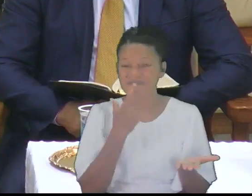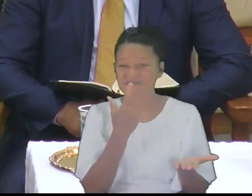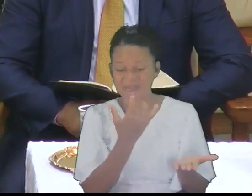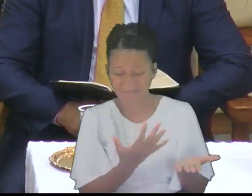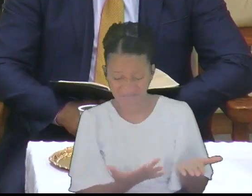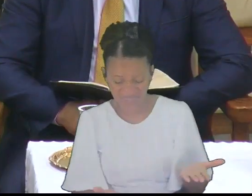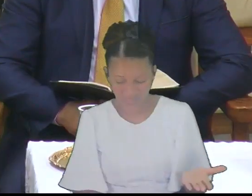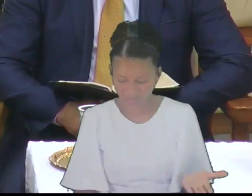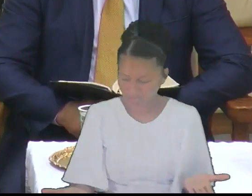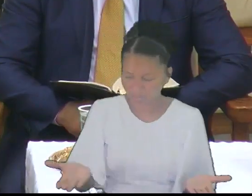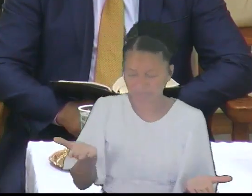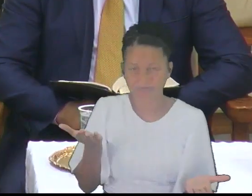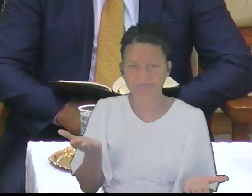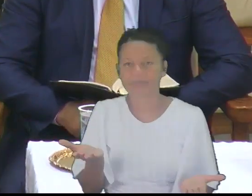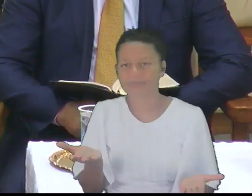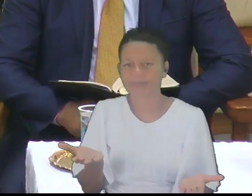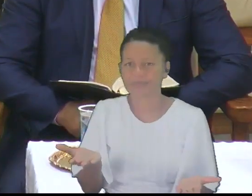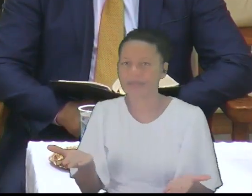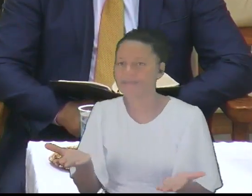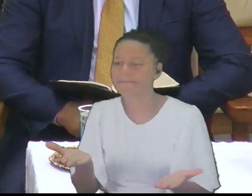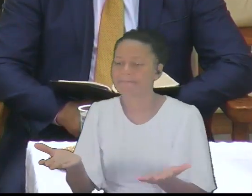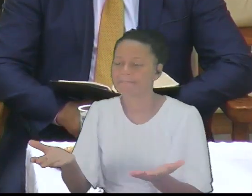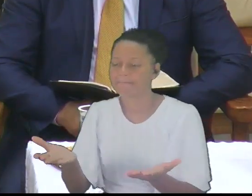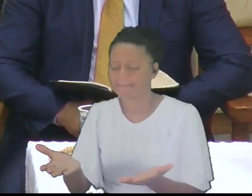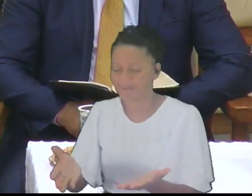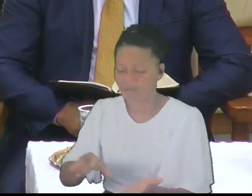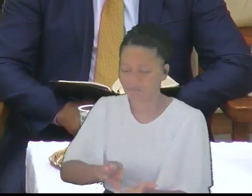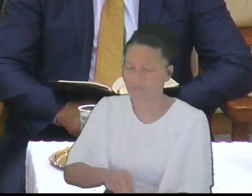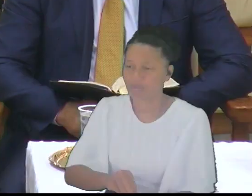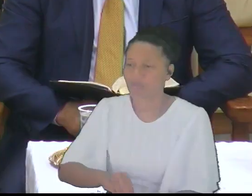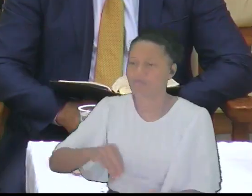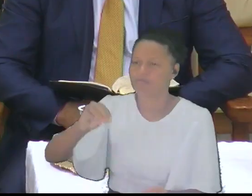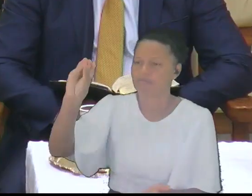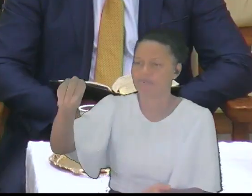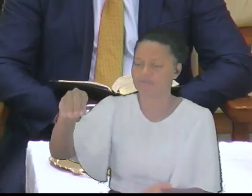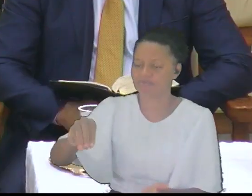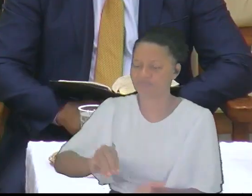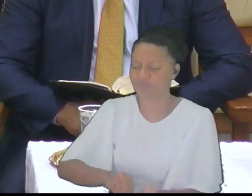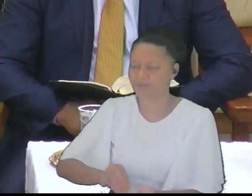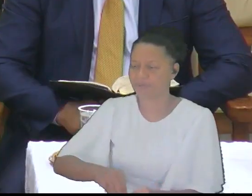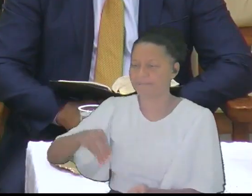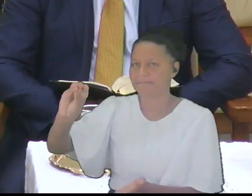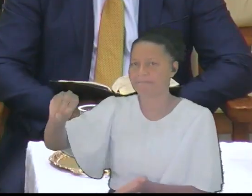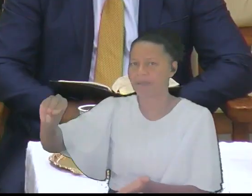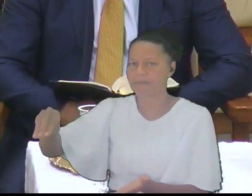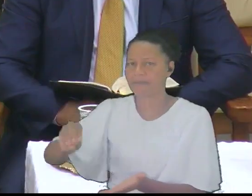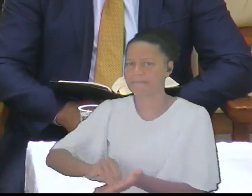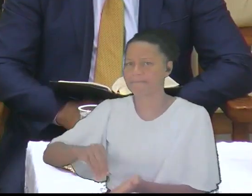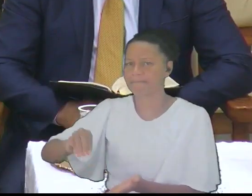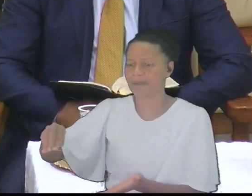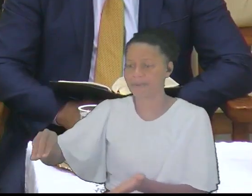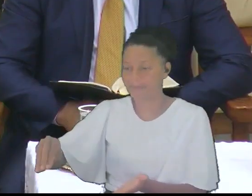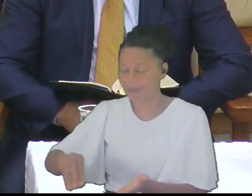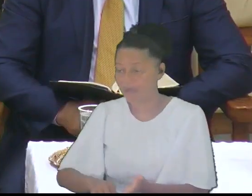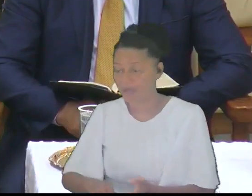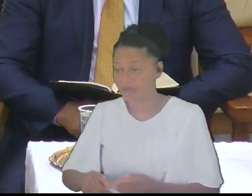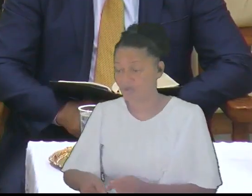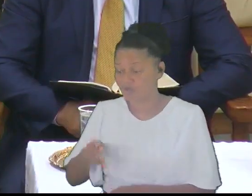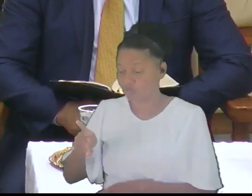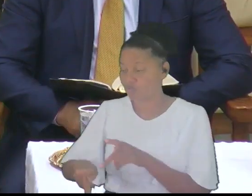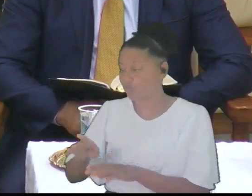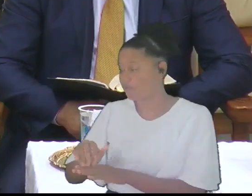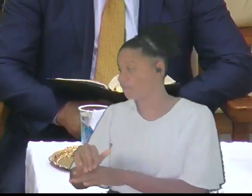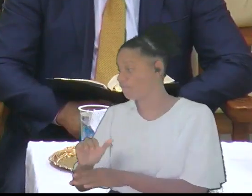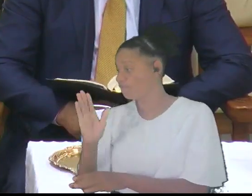bacia, e entrava lá para aspergir o propiciatório. e o povo do lado de fora. O povo